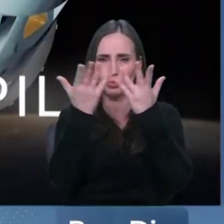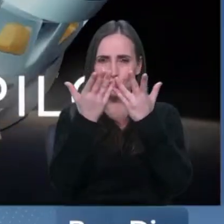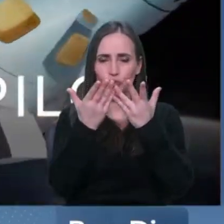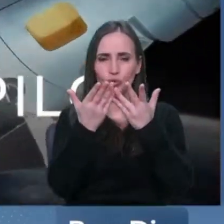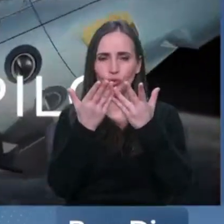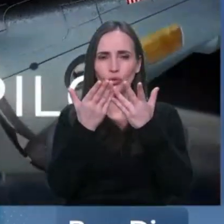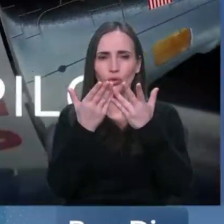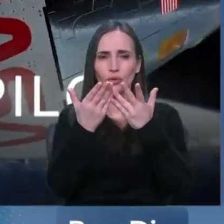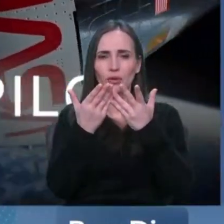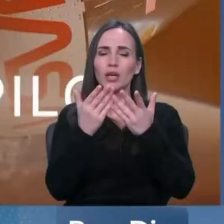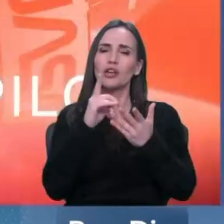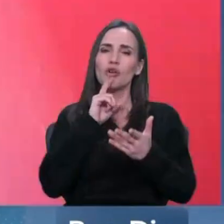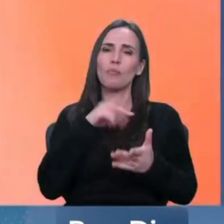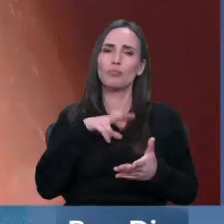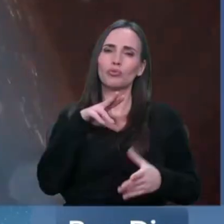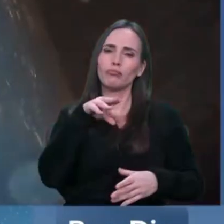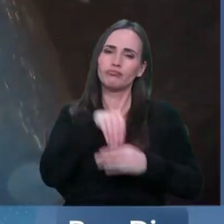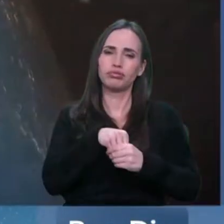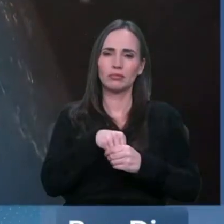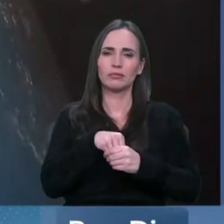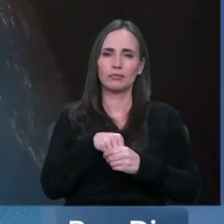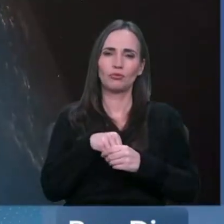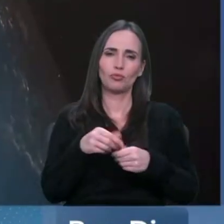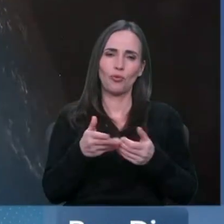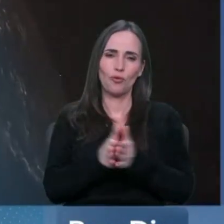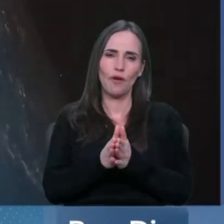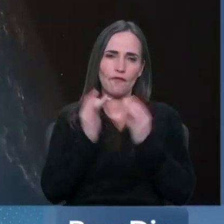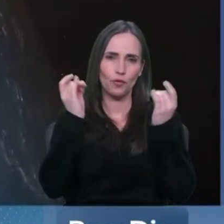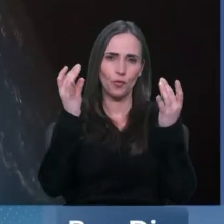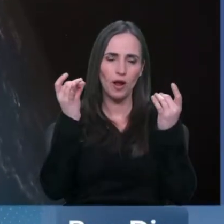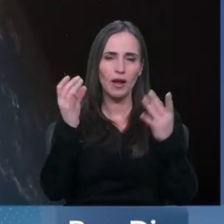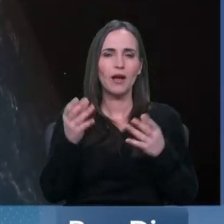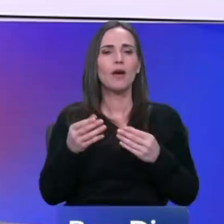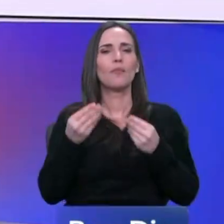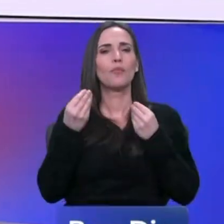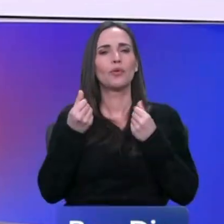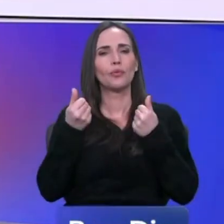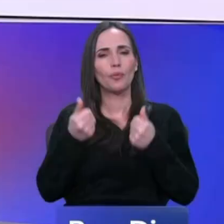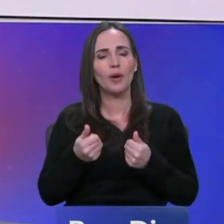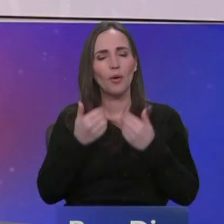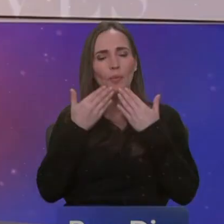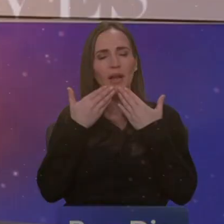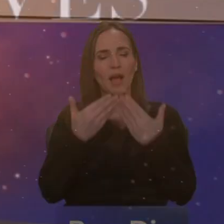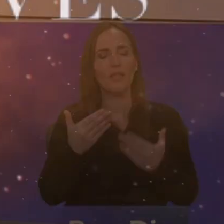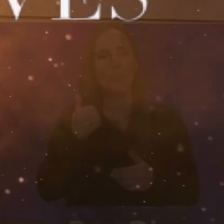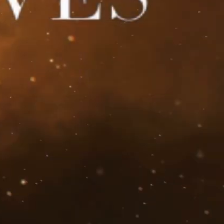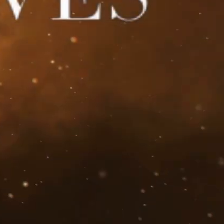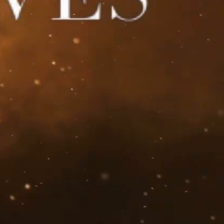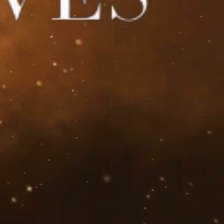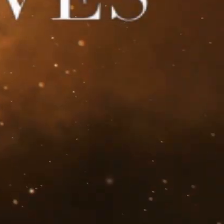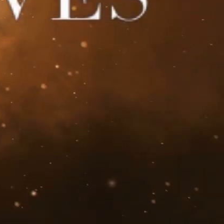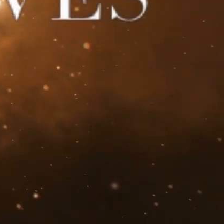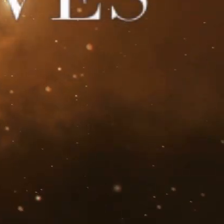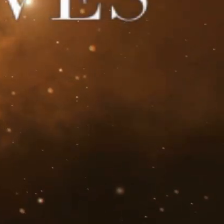assinar o nome de Portugal em toda esta aventura. Muito bem, Miguel, obrigado, um bom domingo. Obrigado, bom domingo. domingo. Até para a semana. Até para a semana.